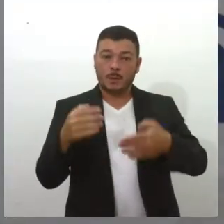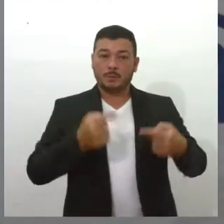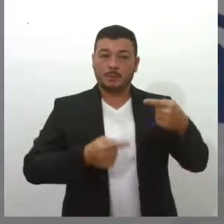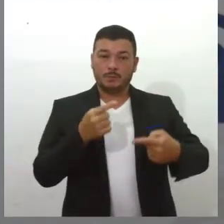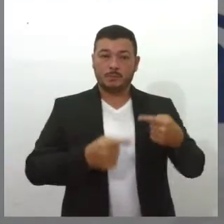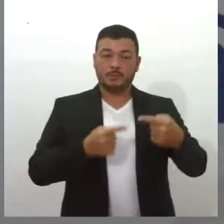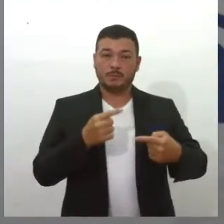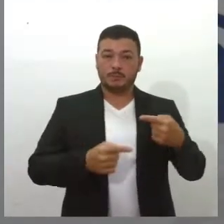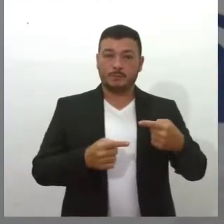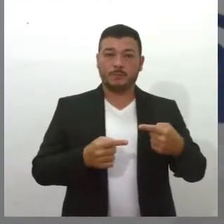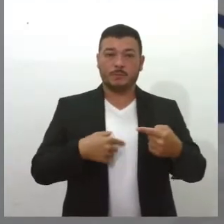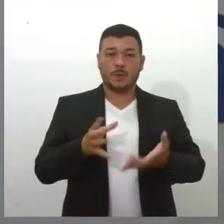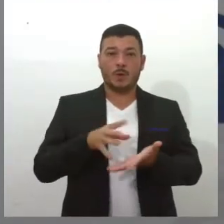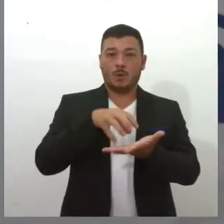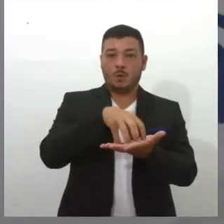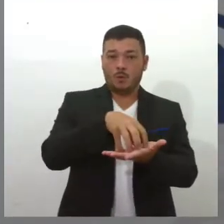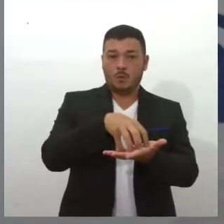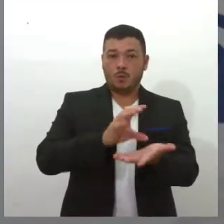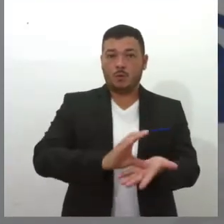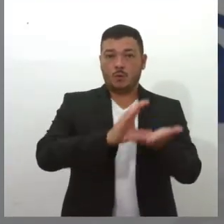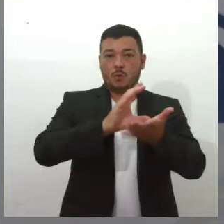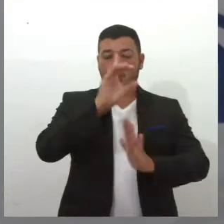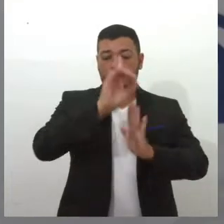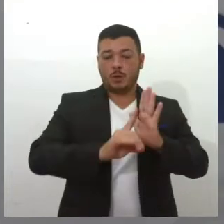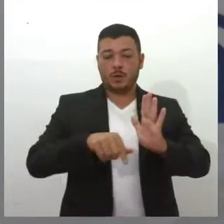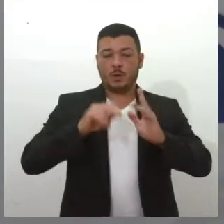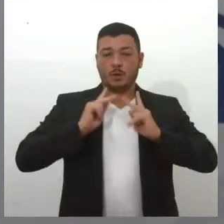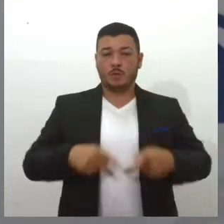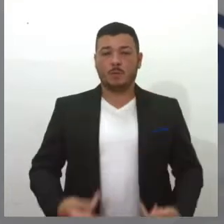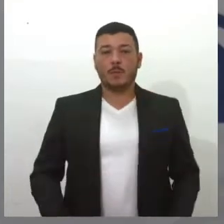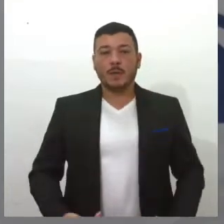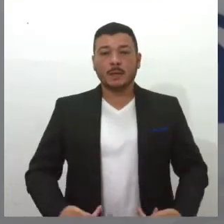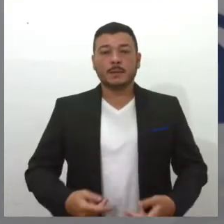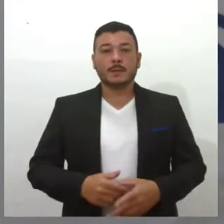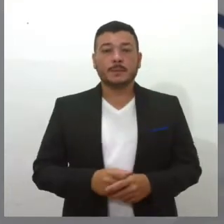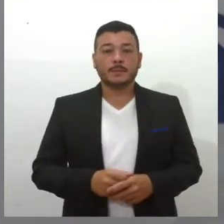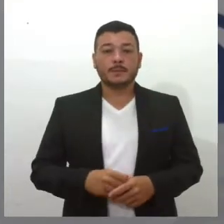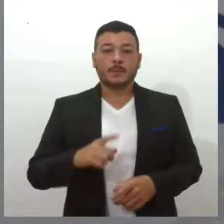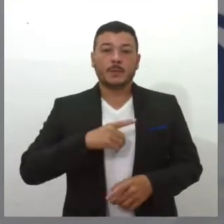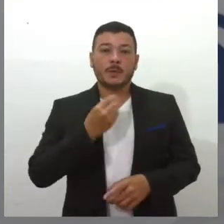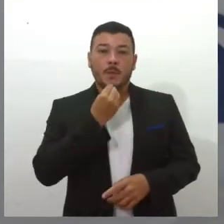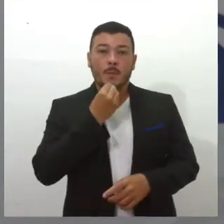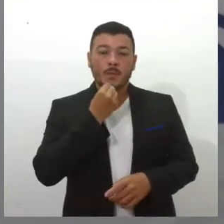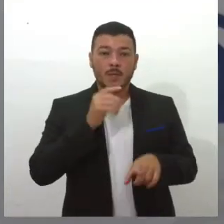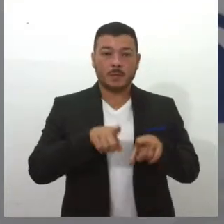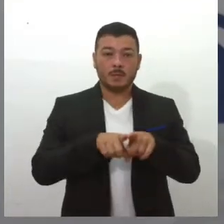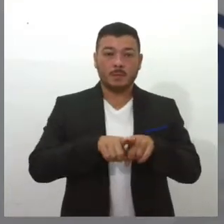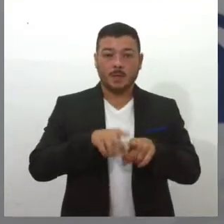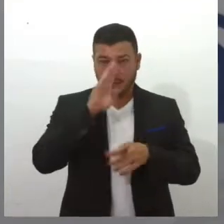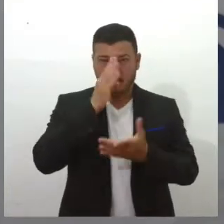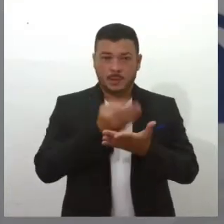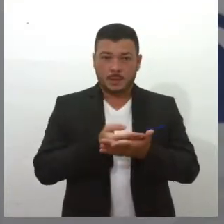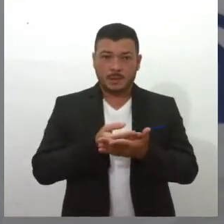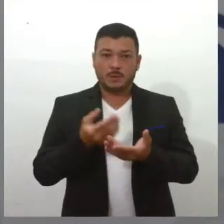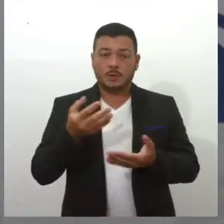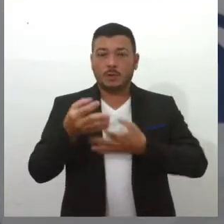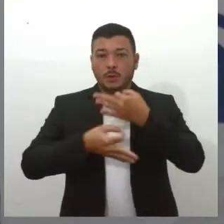condição de membro da Comissão de Direitos Humanos aqui da ALESE e tive a oportunidade, evidentemente, de